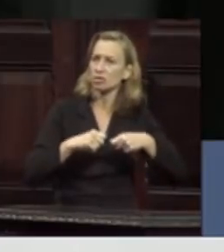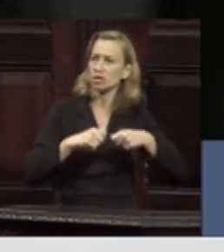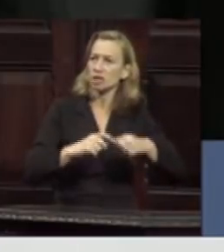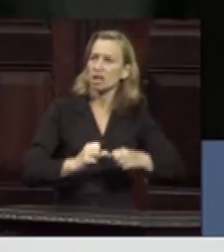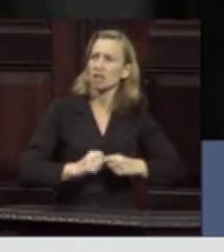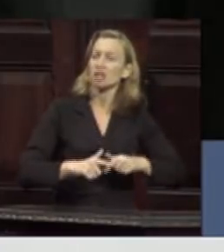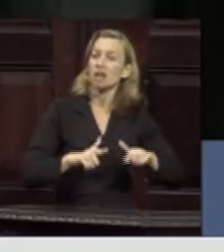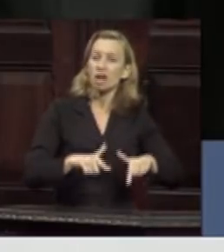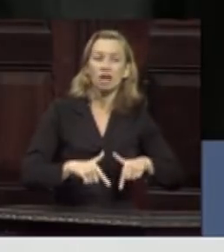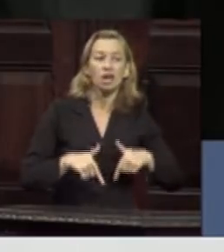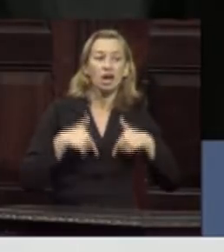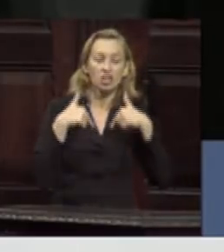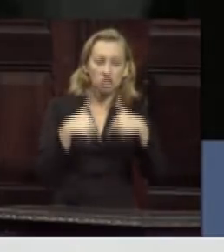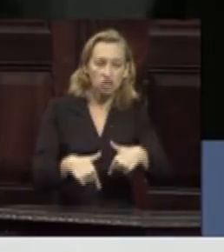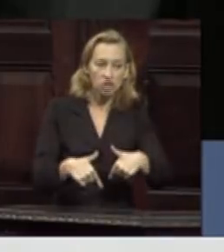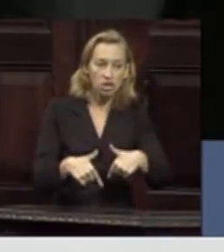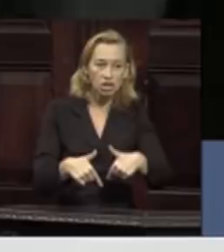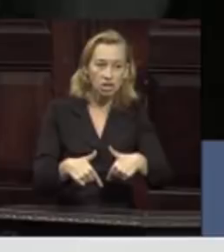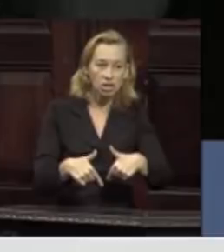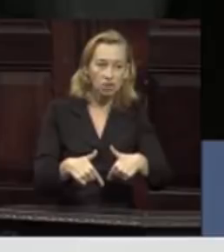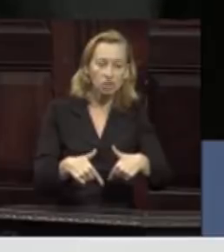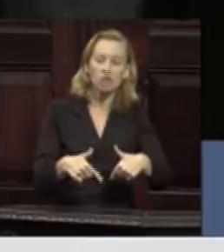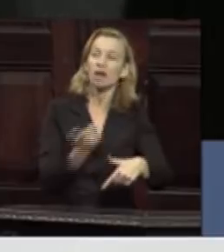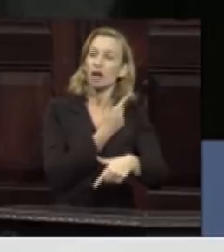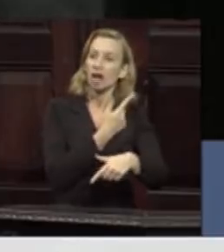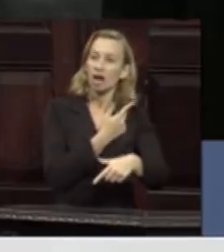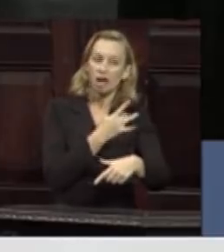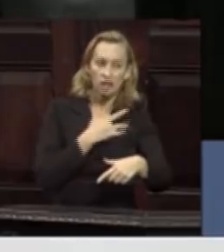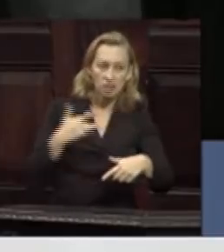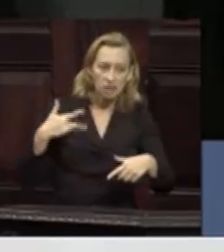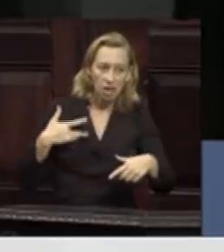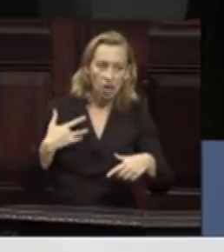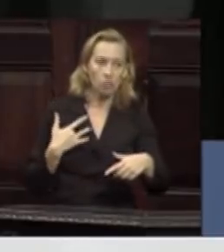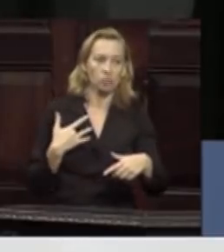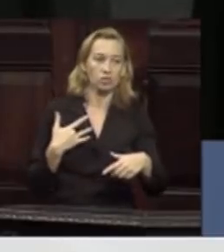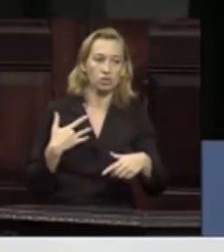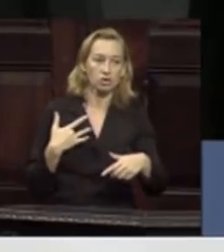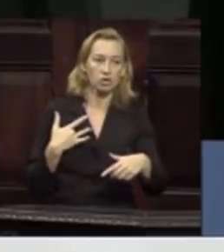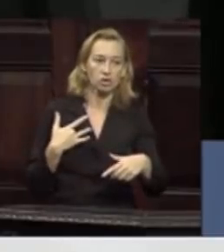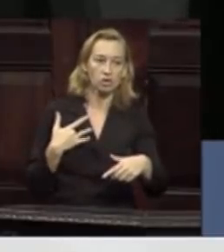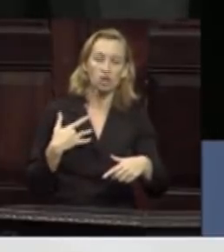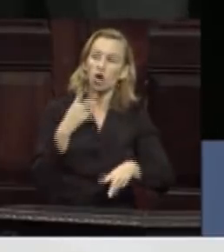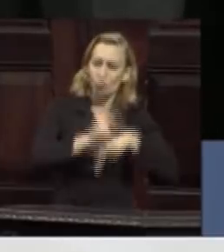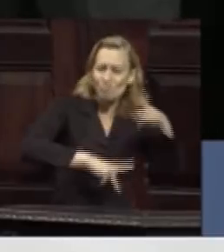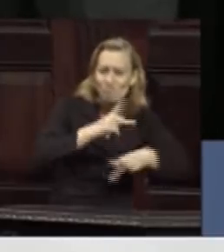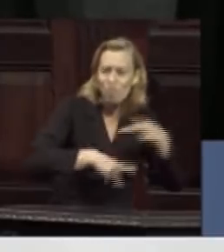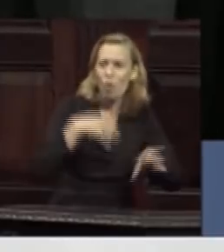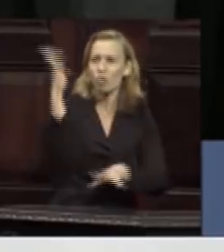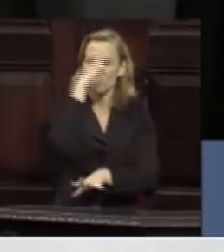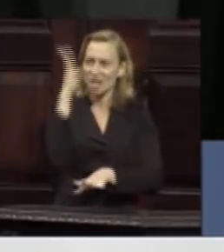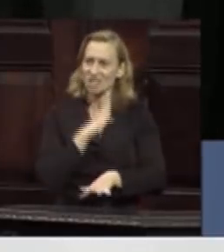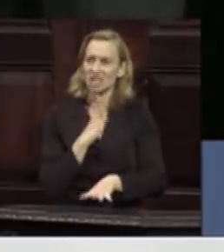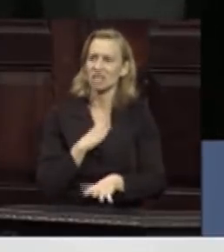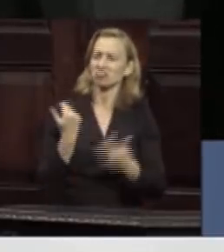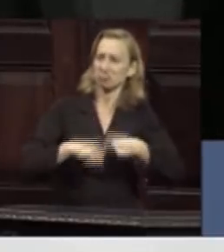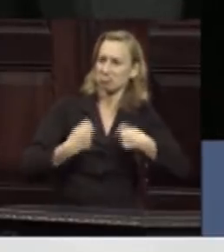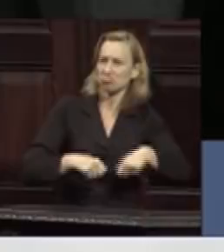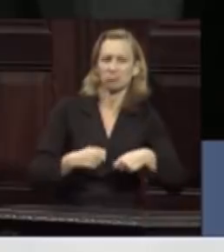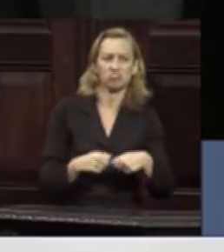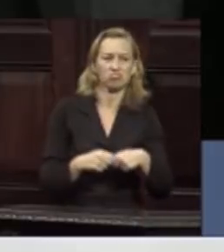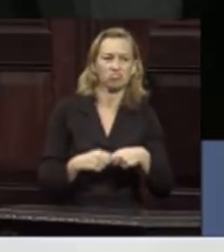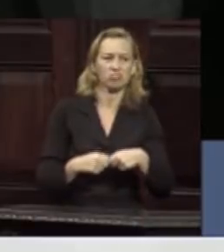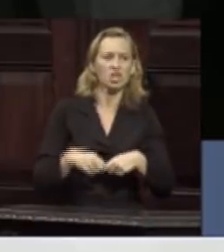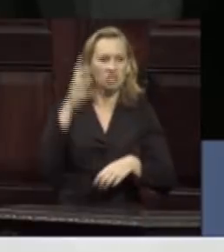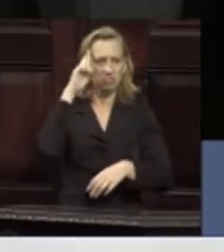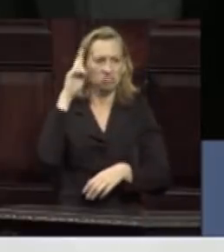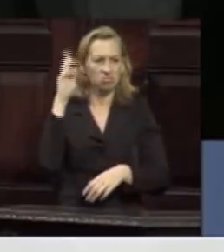e salários mira também na saúde que é necessária para o povo brasileiro, para o povo fluminense.